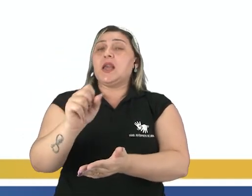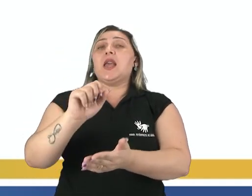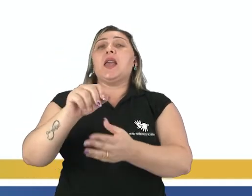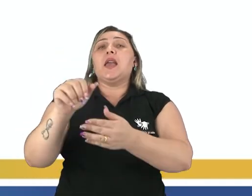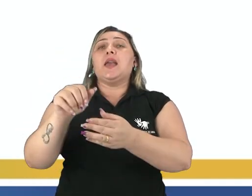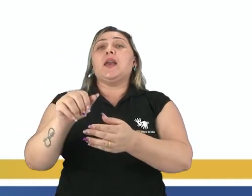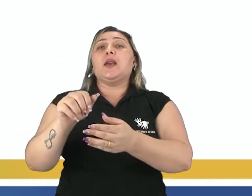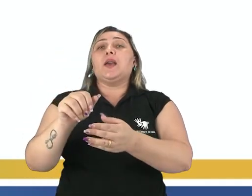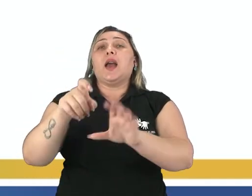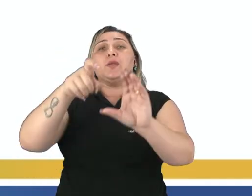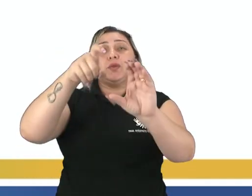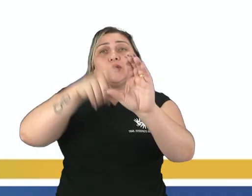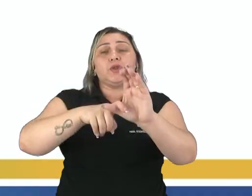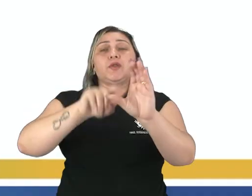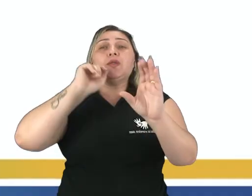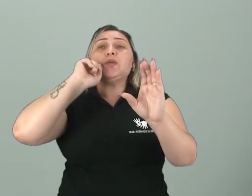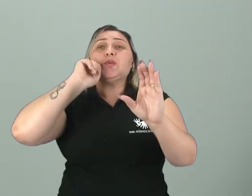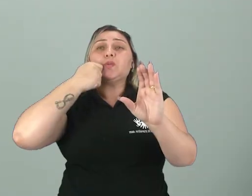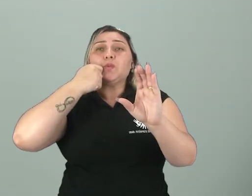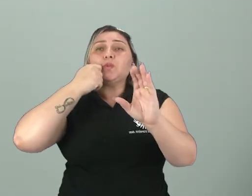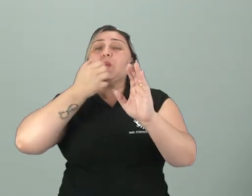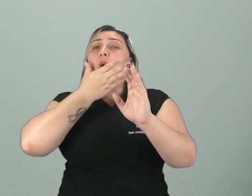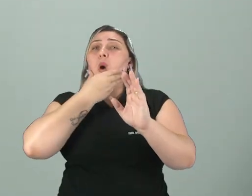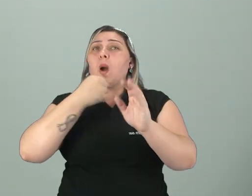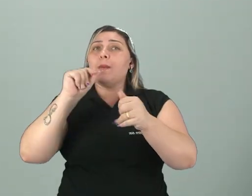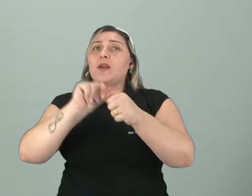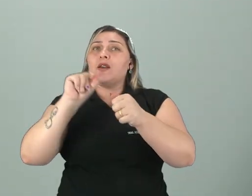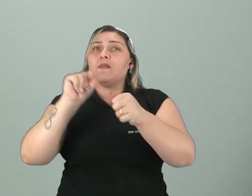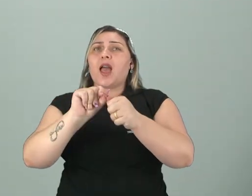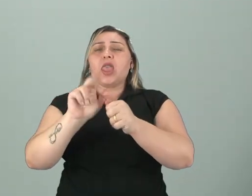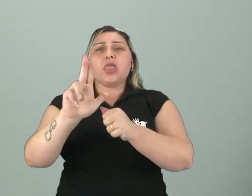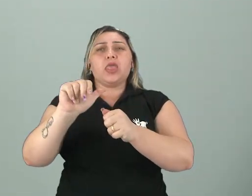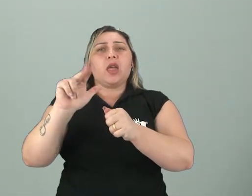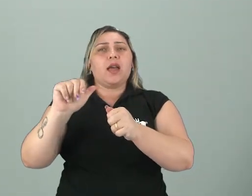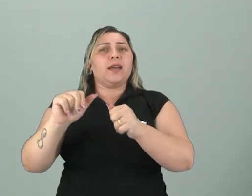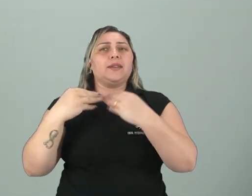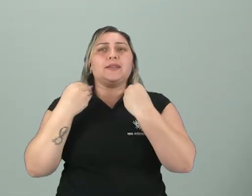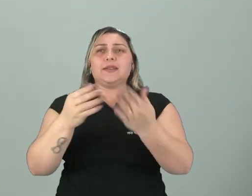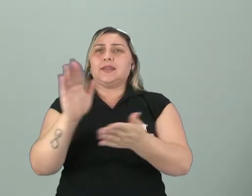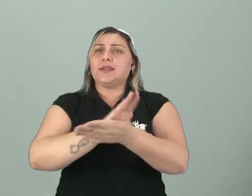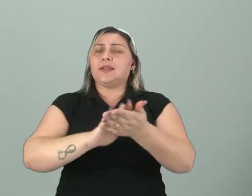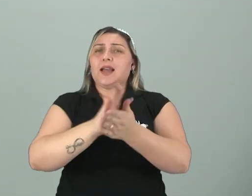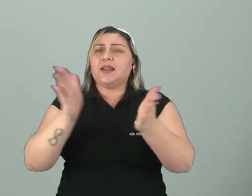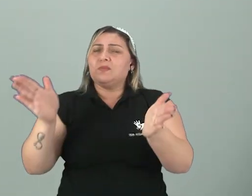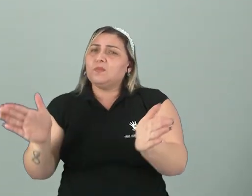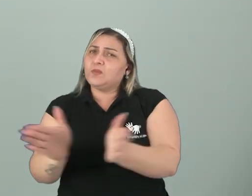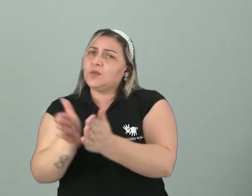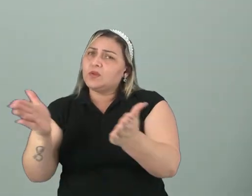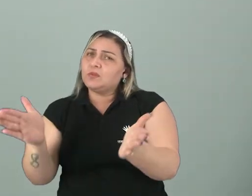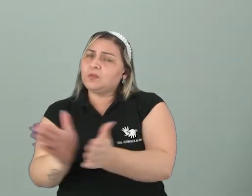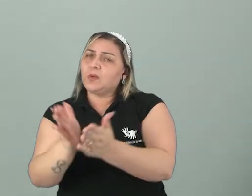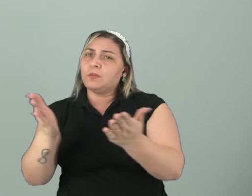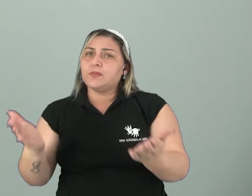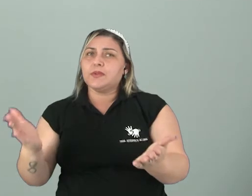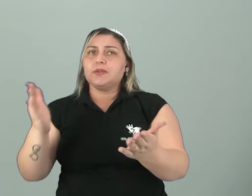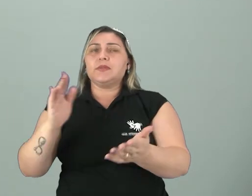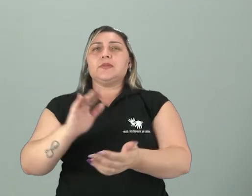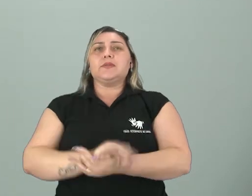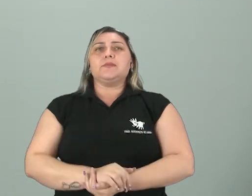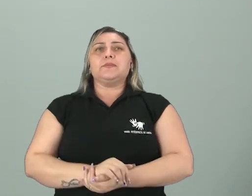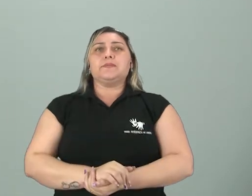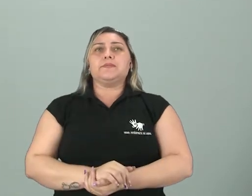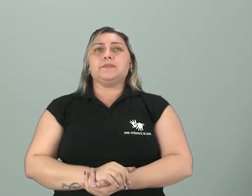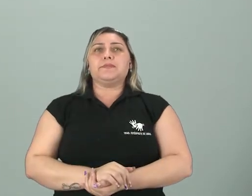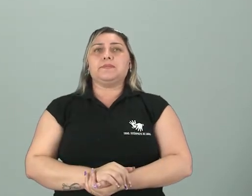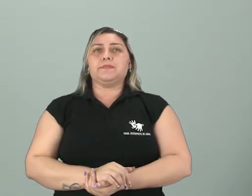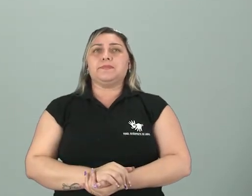pobres. Gente, é o mesmo trecho, o que mudou foi a pontuação. Ele não vai deixar os bens nem para a irmã, nem para o